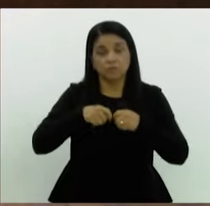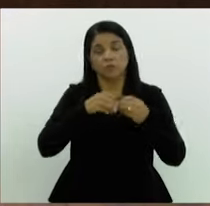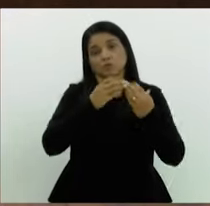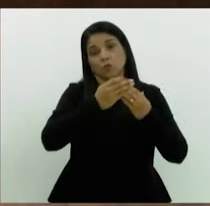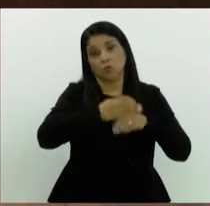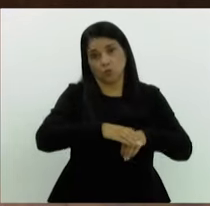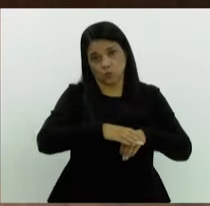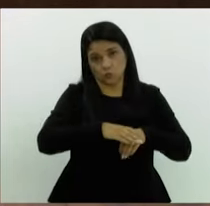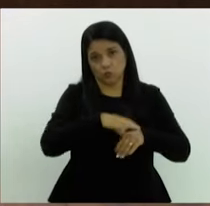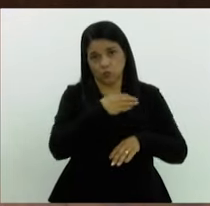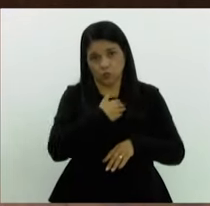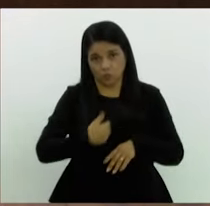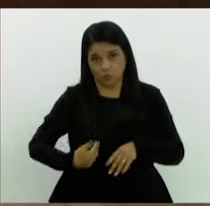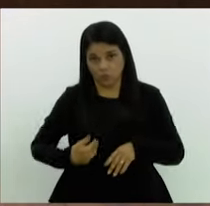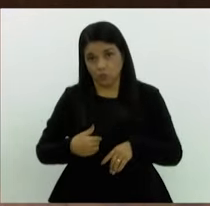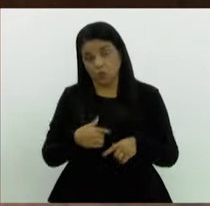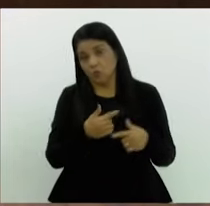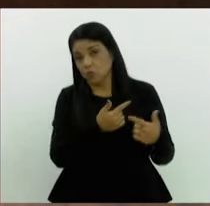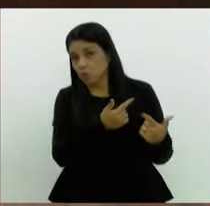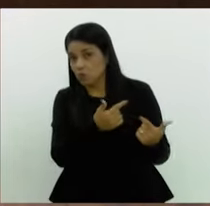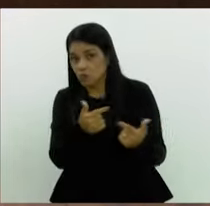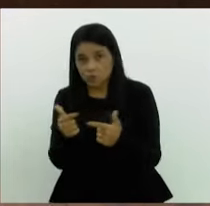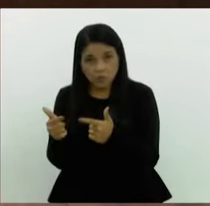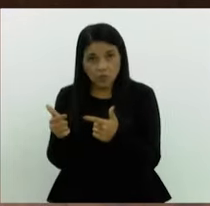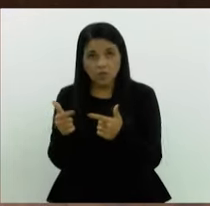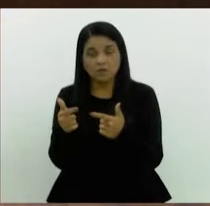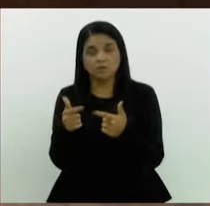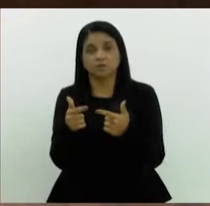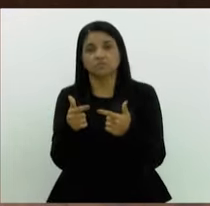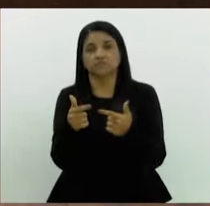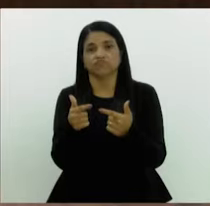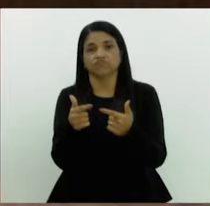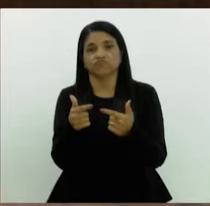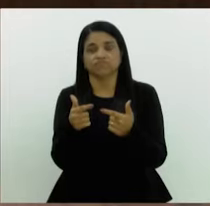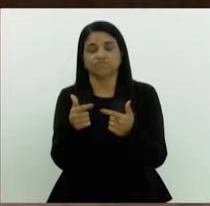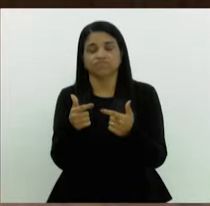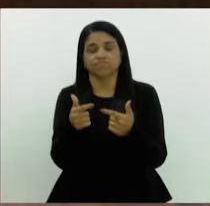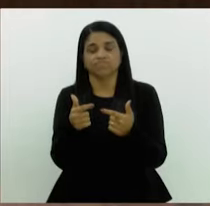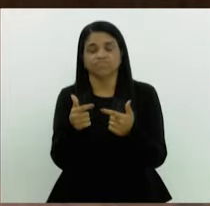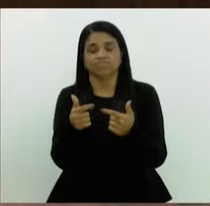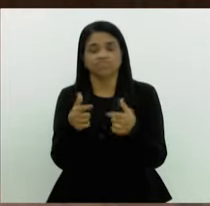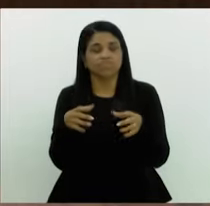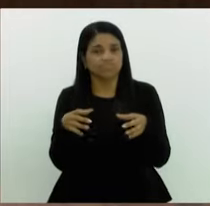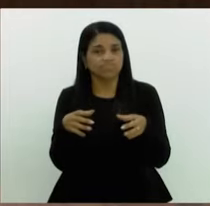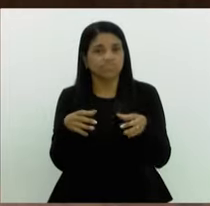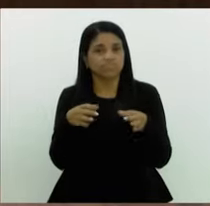público. Como não houve possibilidade de formar um consenso,